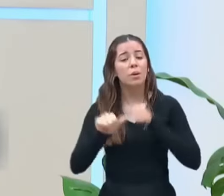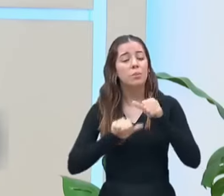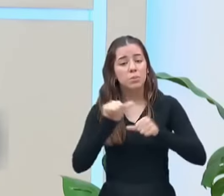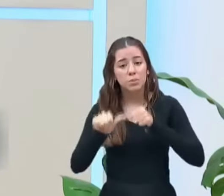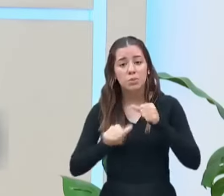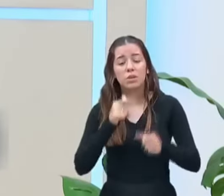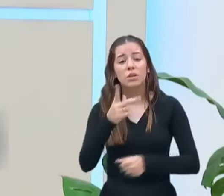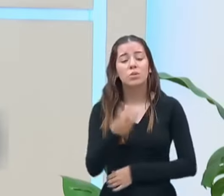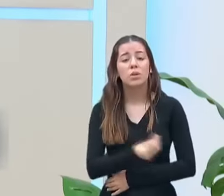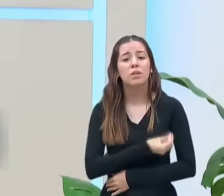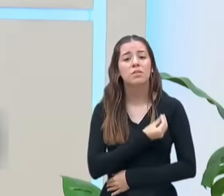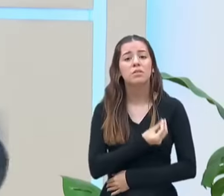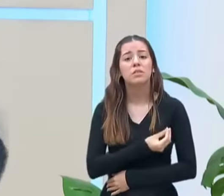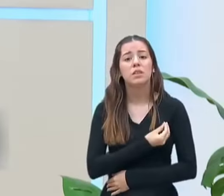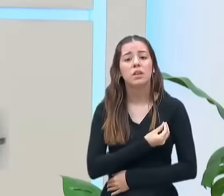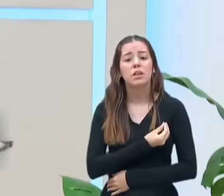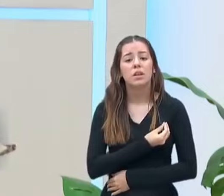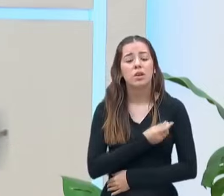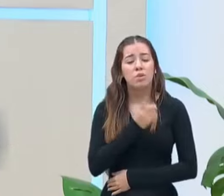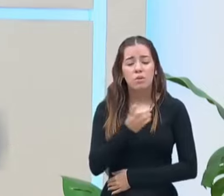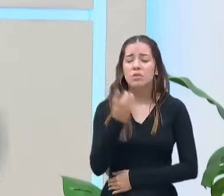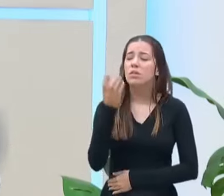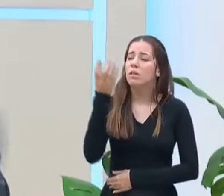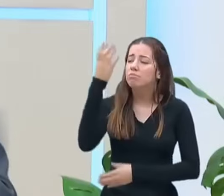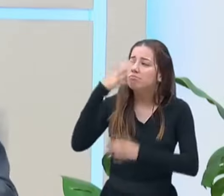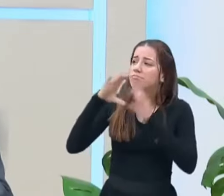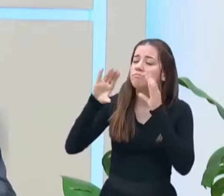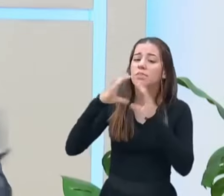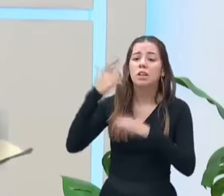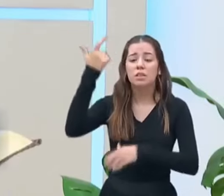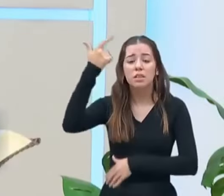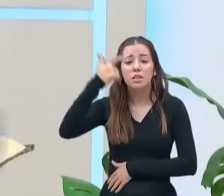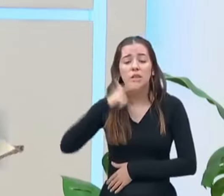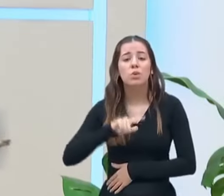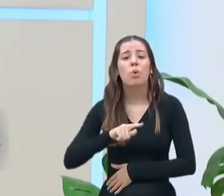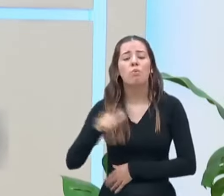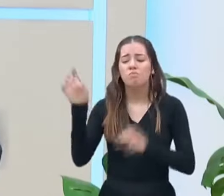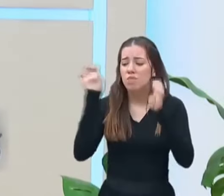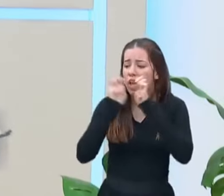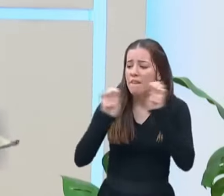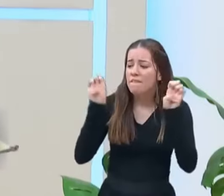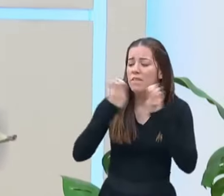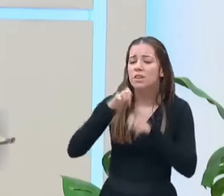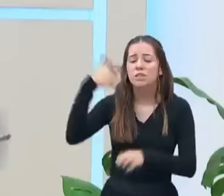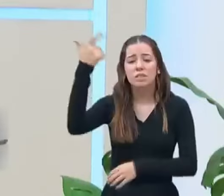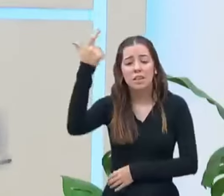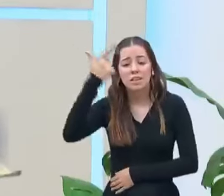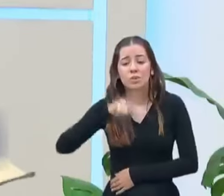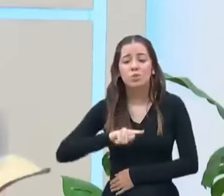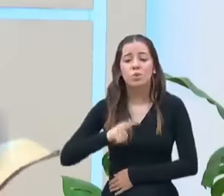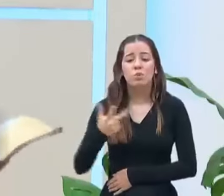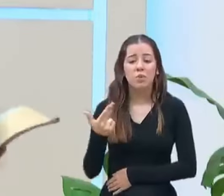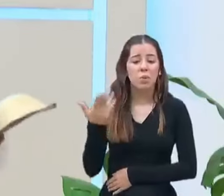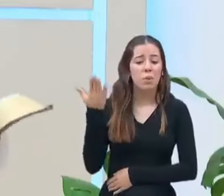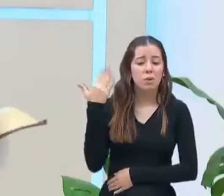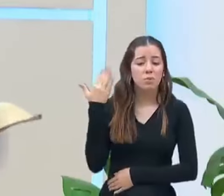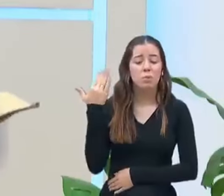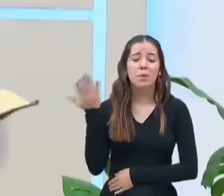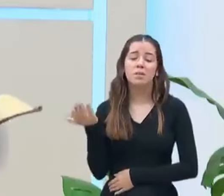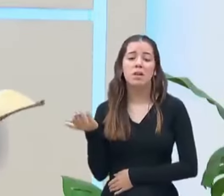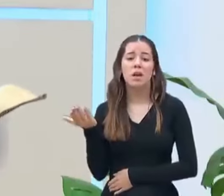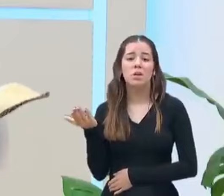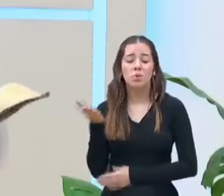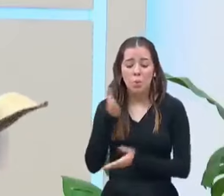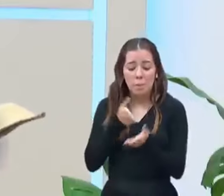você, eu quero que você volte a cantar, você volte a pregar, volte a fazer o que você fazia antes, rapaz,